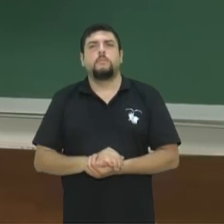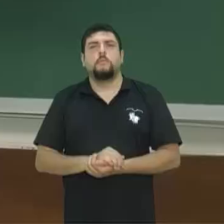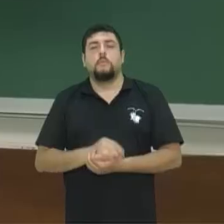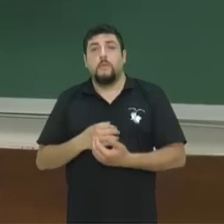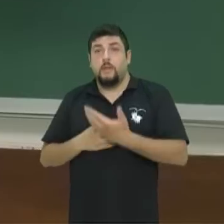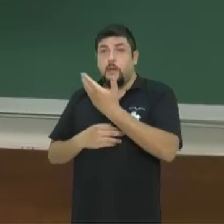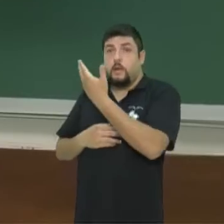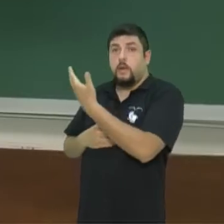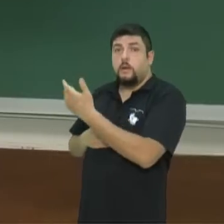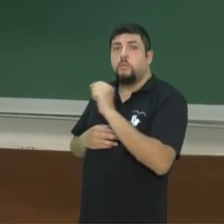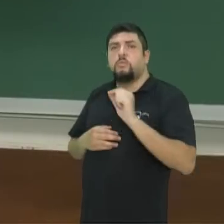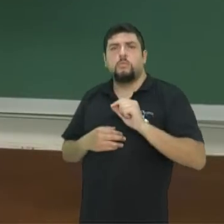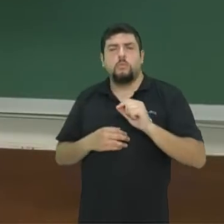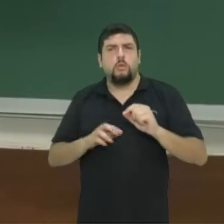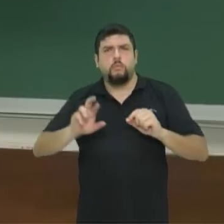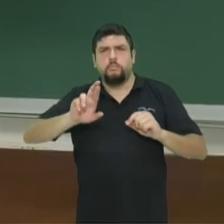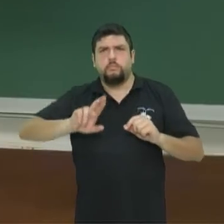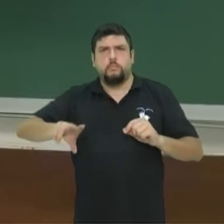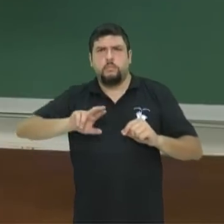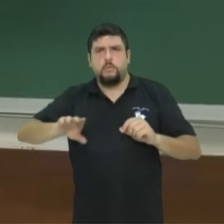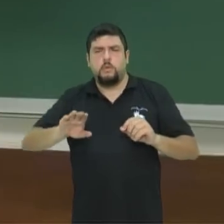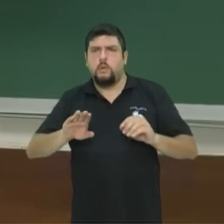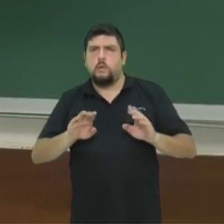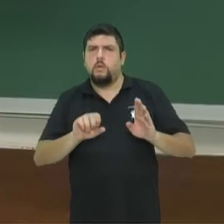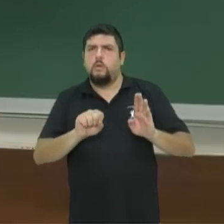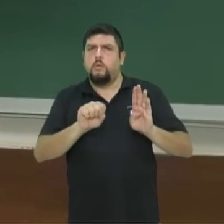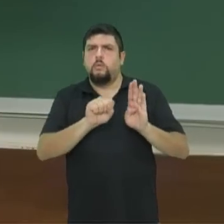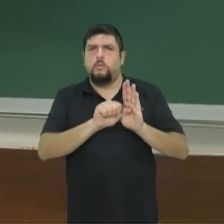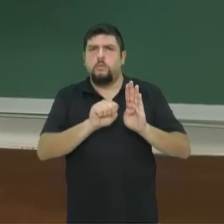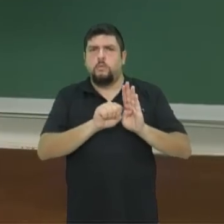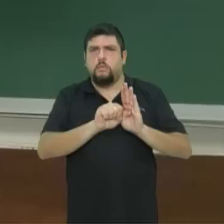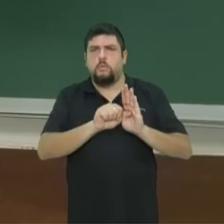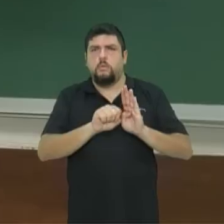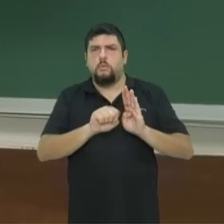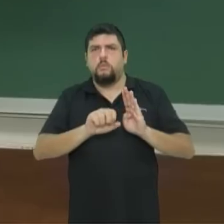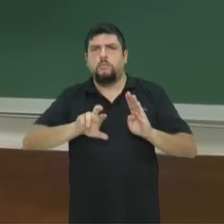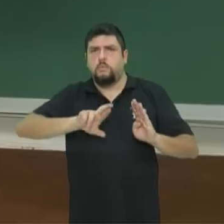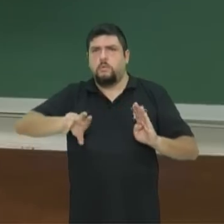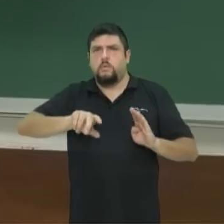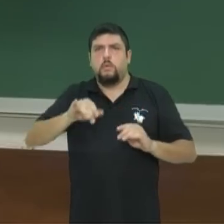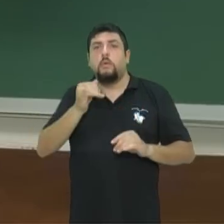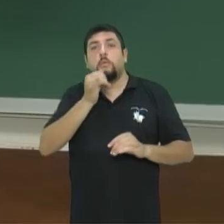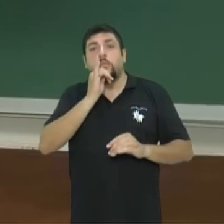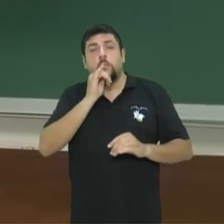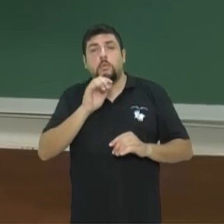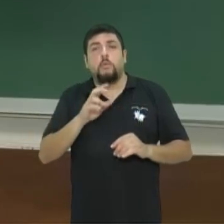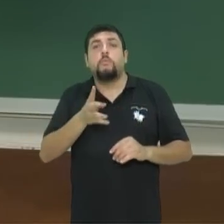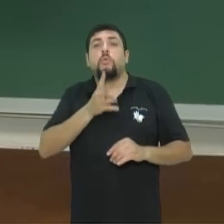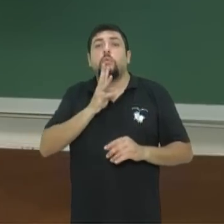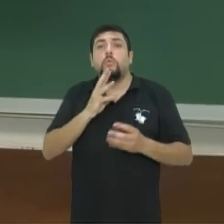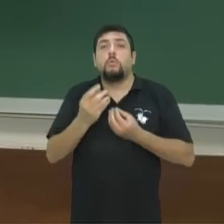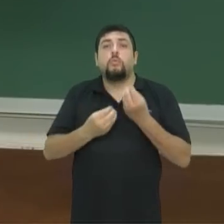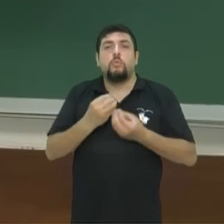reconheço quando eu consigo colocar um determinante na frente, que pode ser um artigo definido ou um artigo indefinido. Eu posso colocar